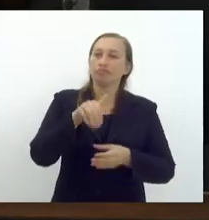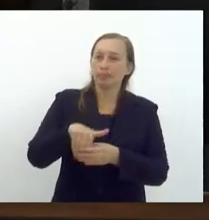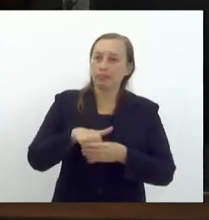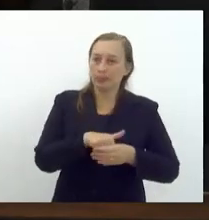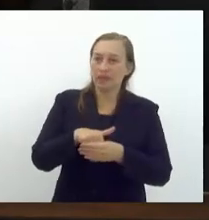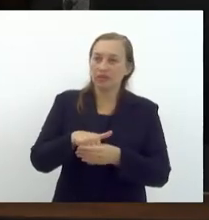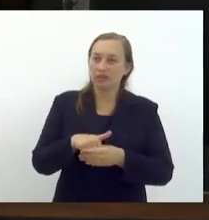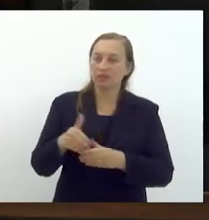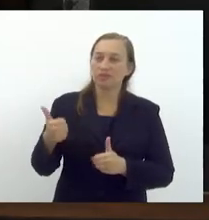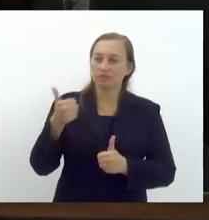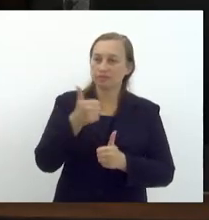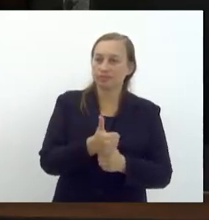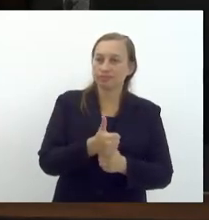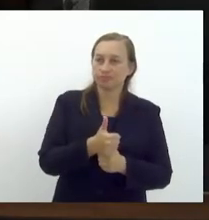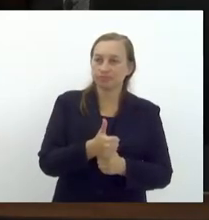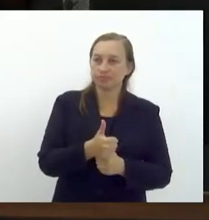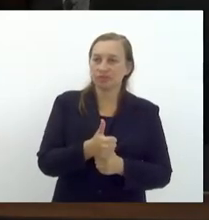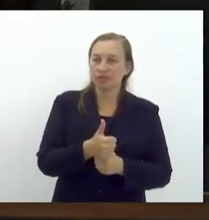substitutivo